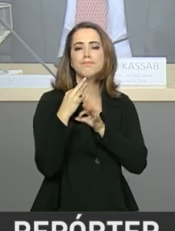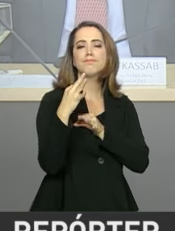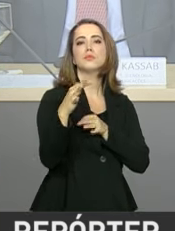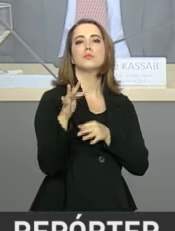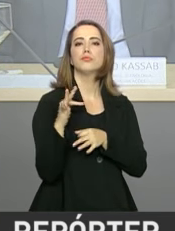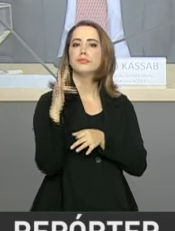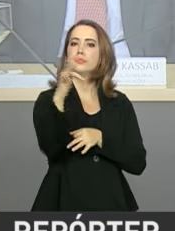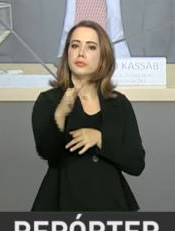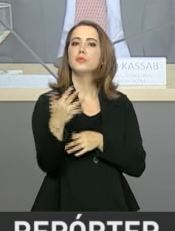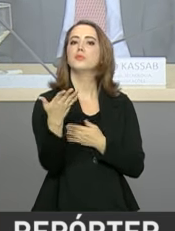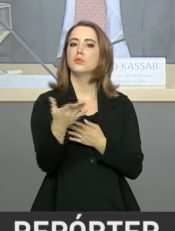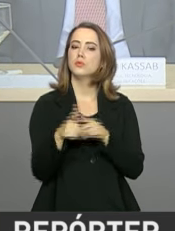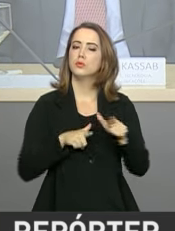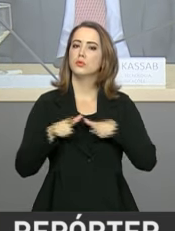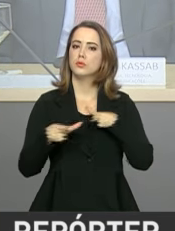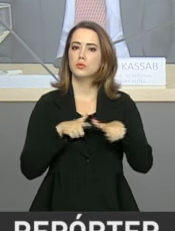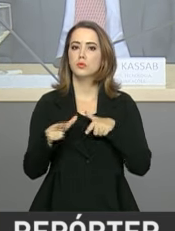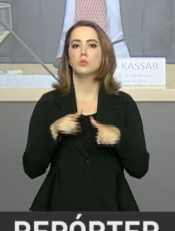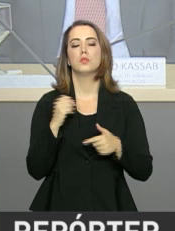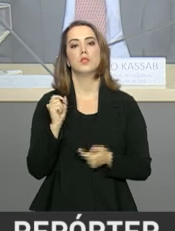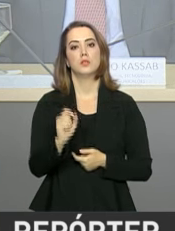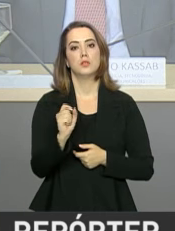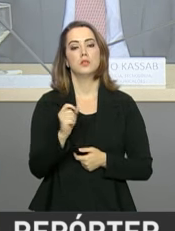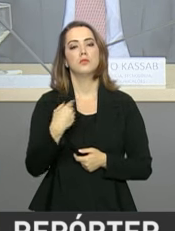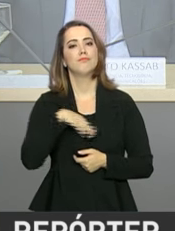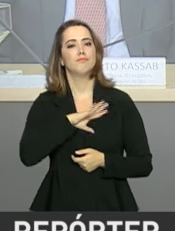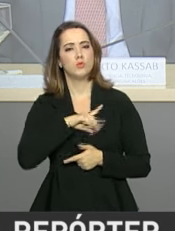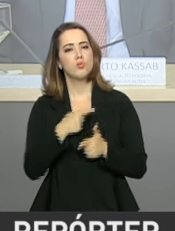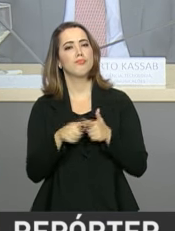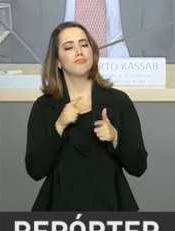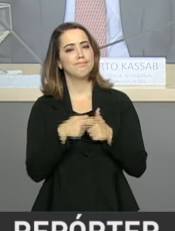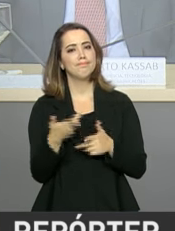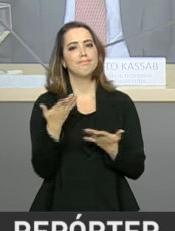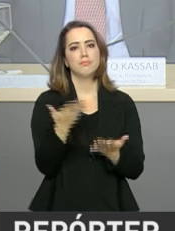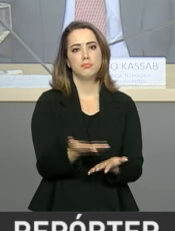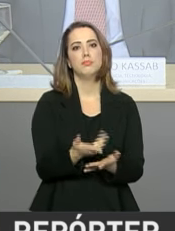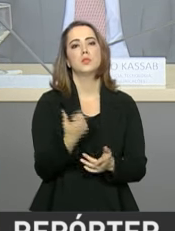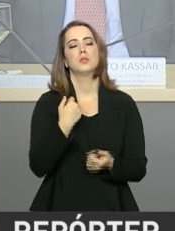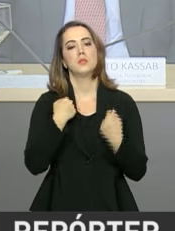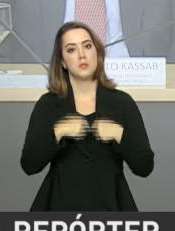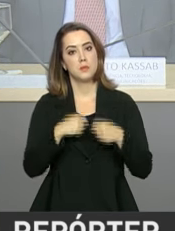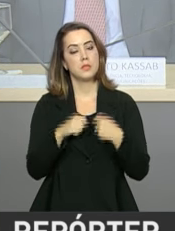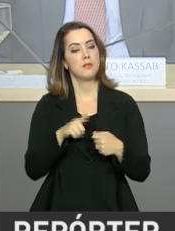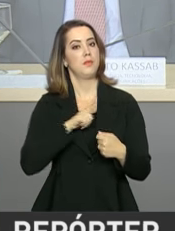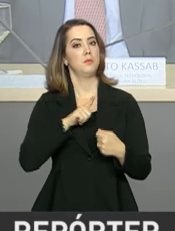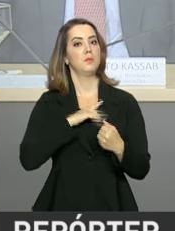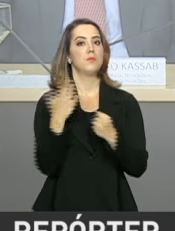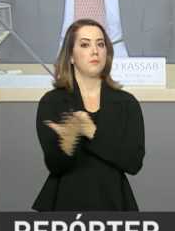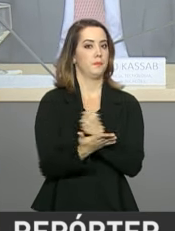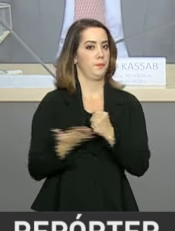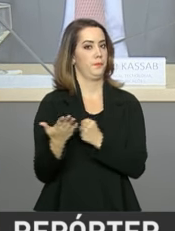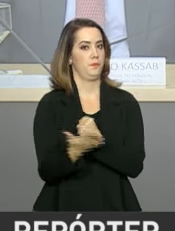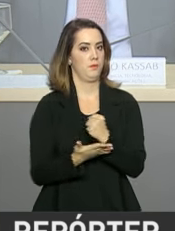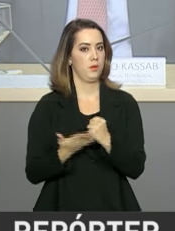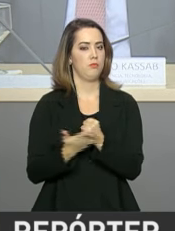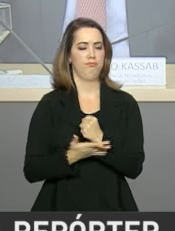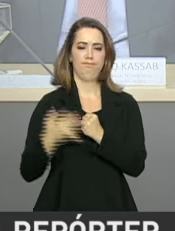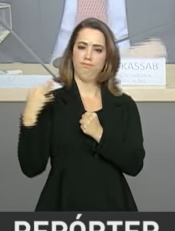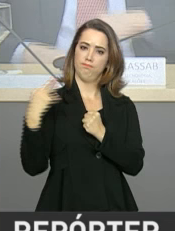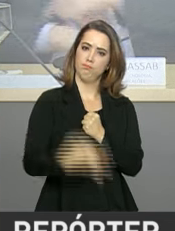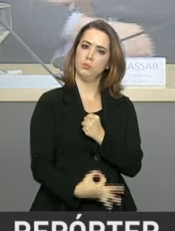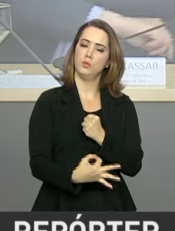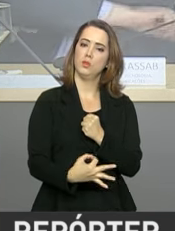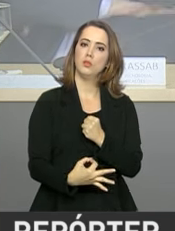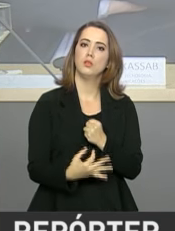essas coisas mais difíceis mais complicadas não é nós temos que contar com uma base muito muito sólida